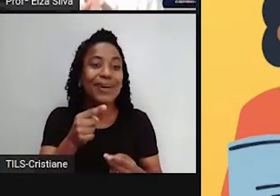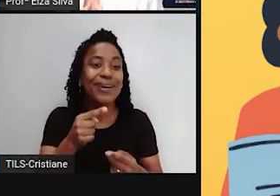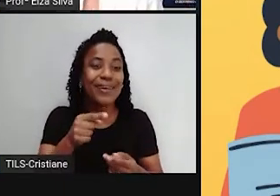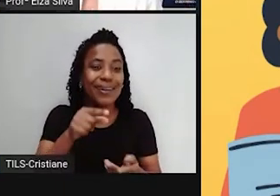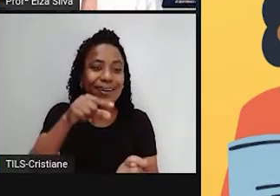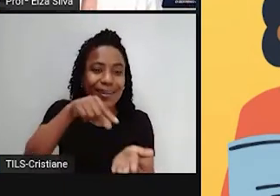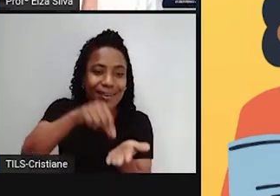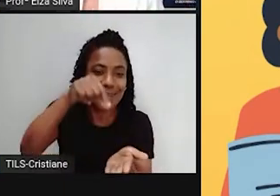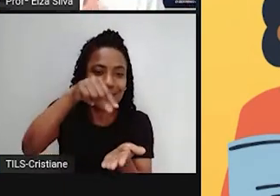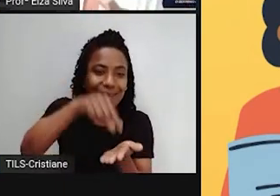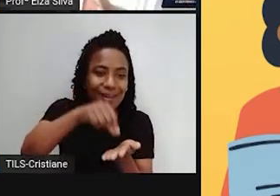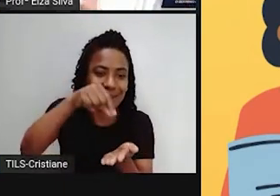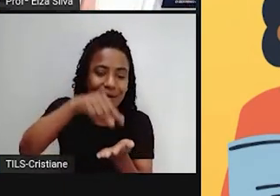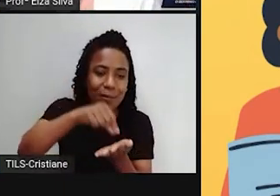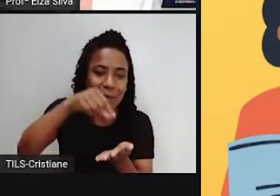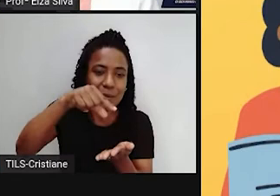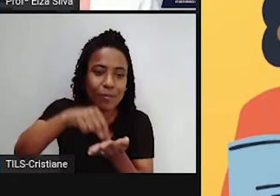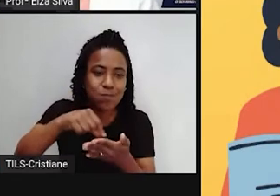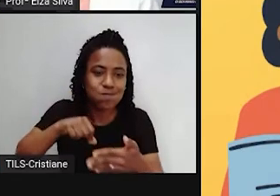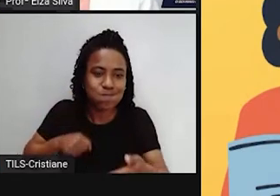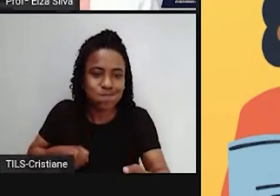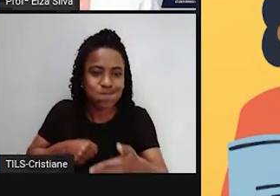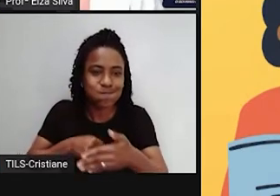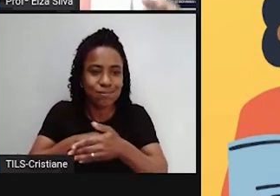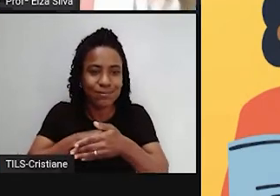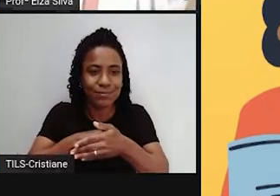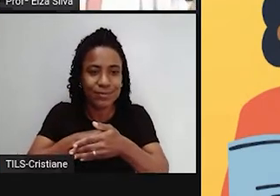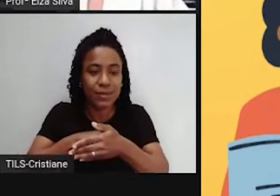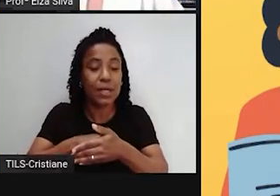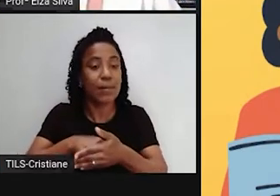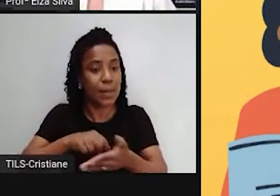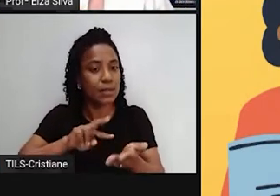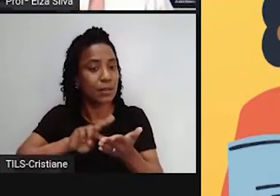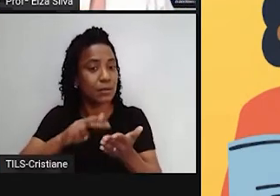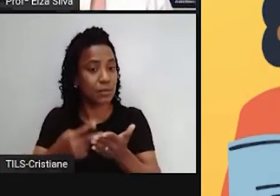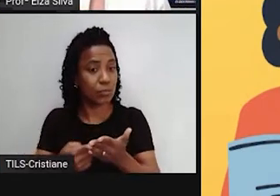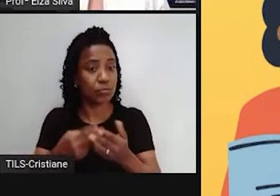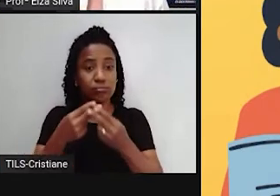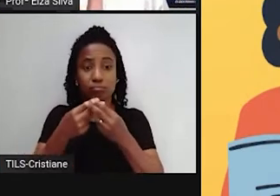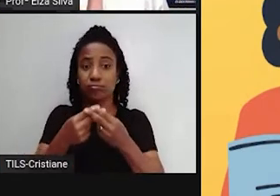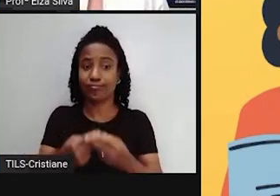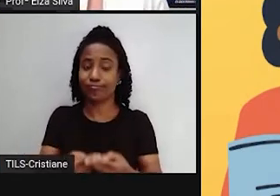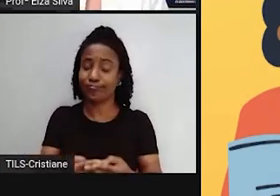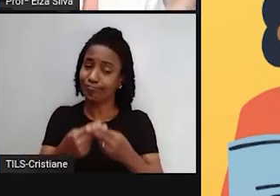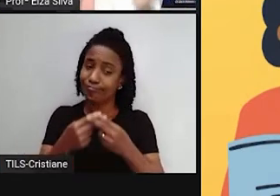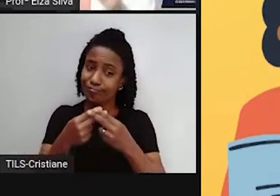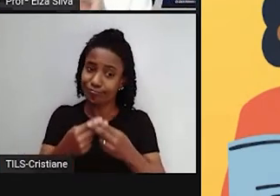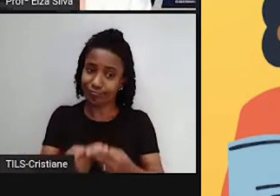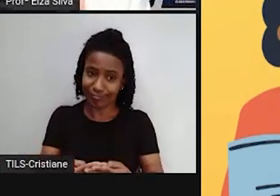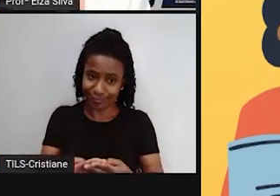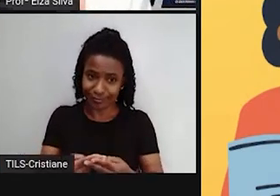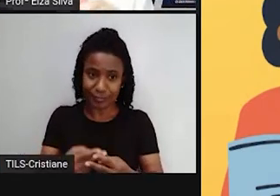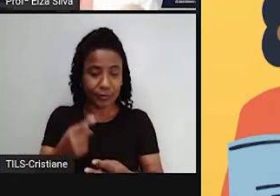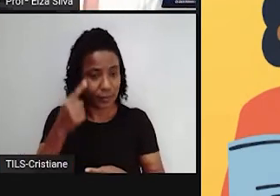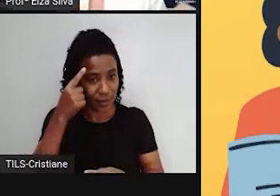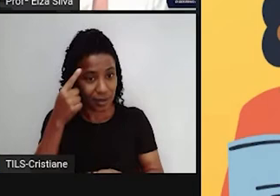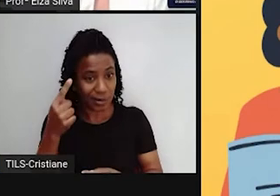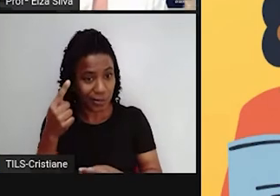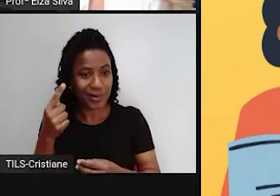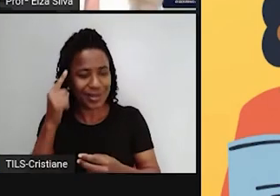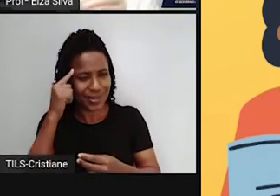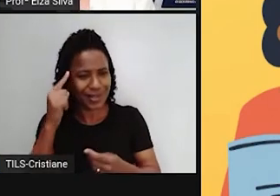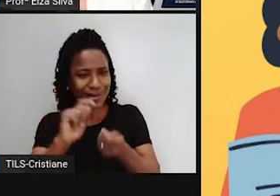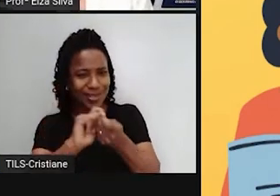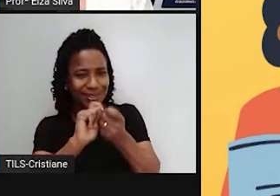alguns provérbios, eles existem na nossa língua e existem em outros países da mesma maneira. Mas outros precisam